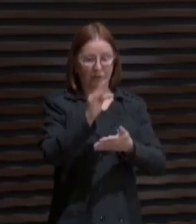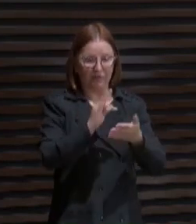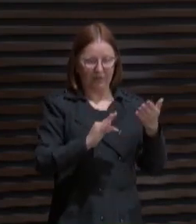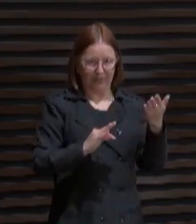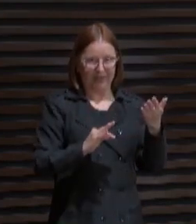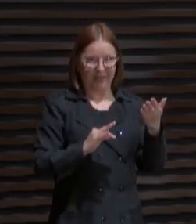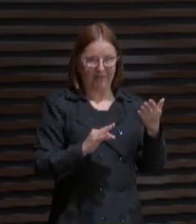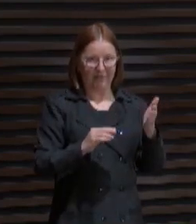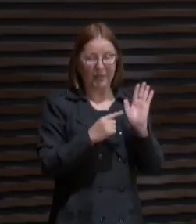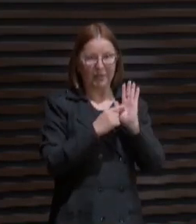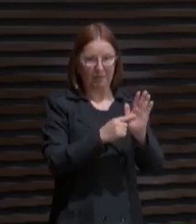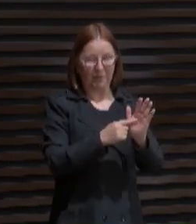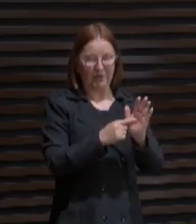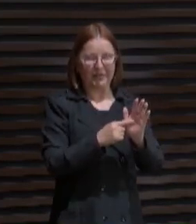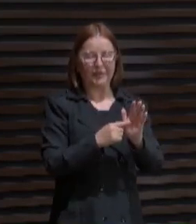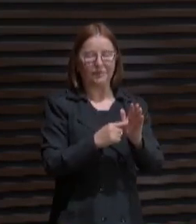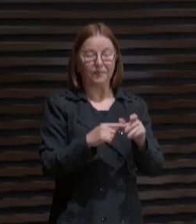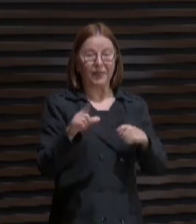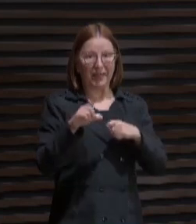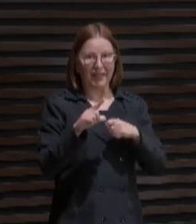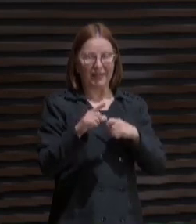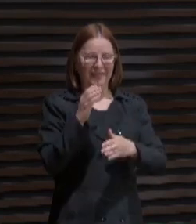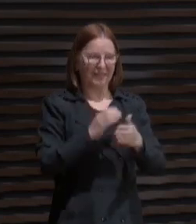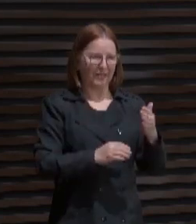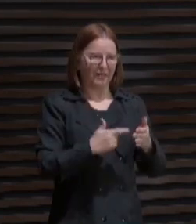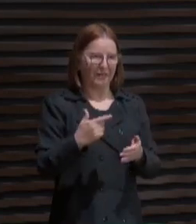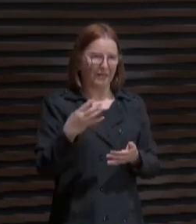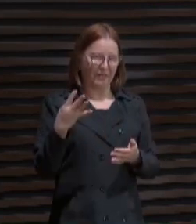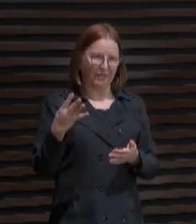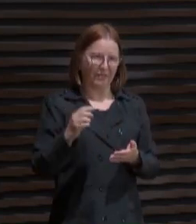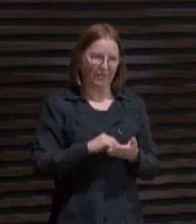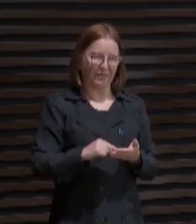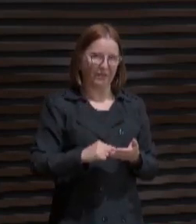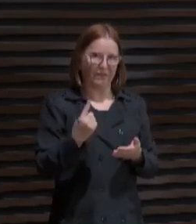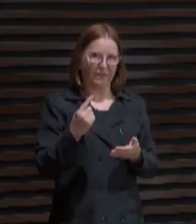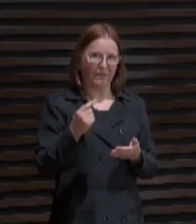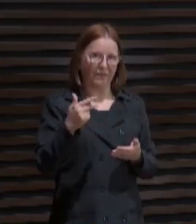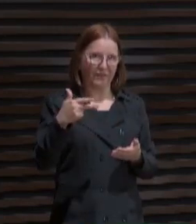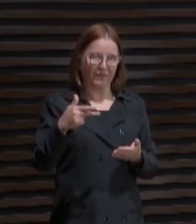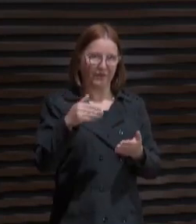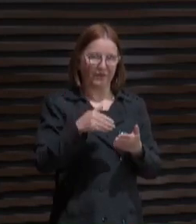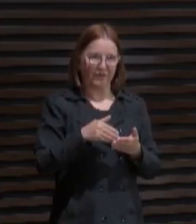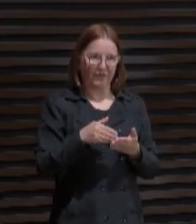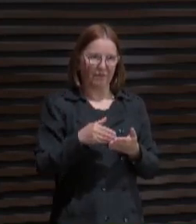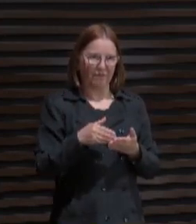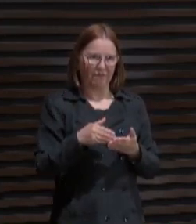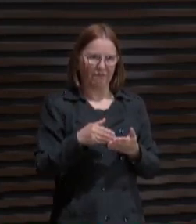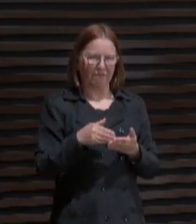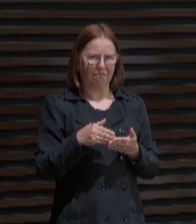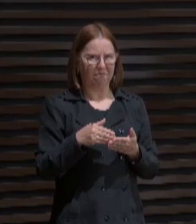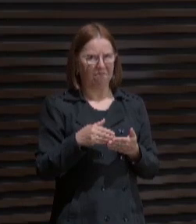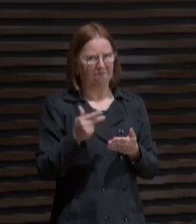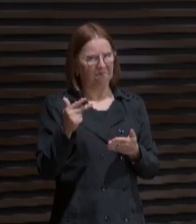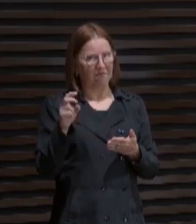ao nosso encontro. Em Lucas 24, 13 a 35, Jesus, ele cruza